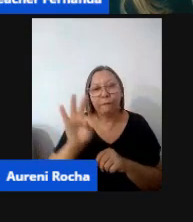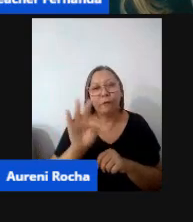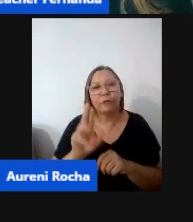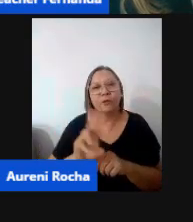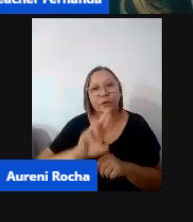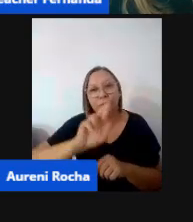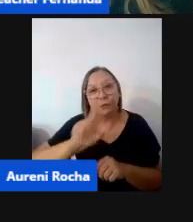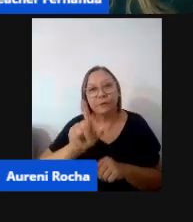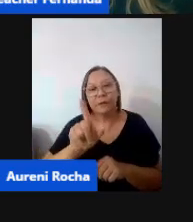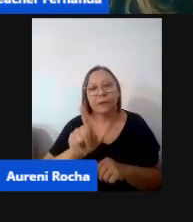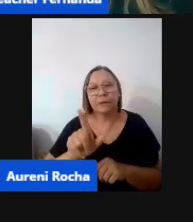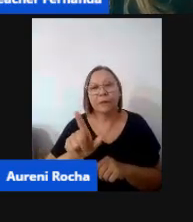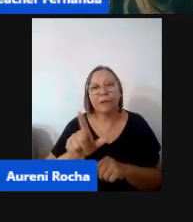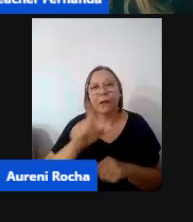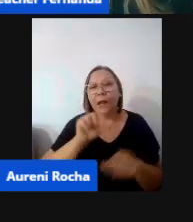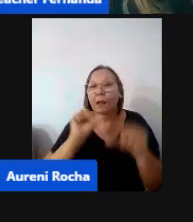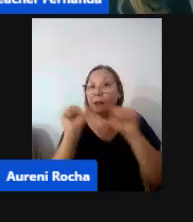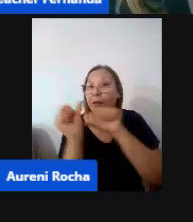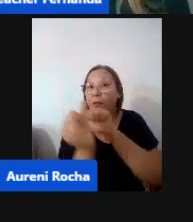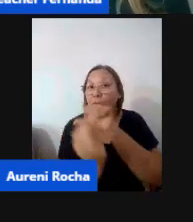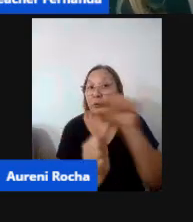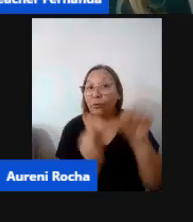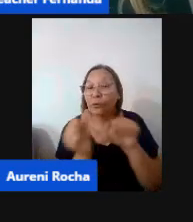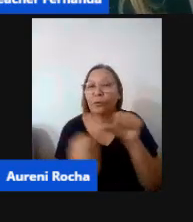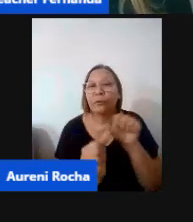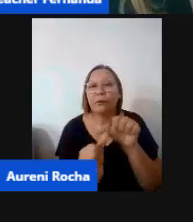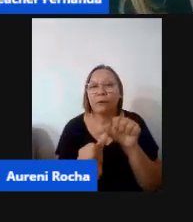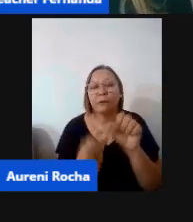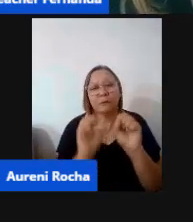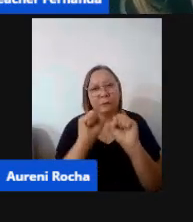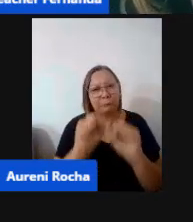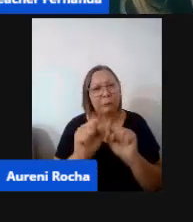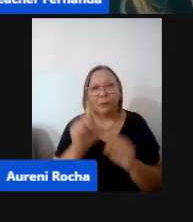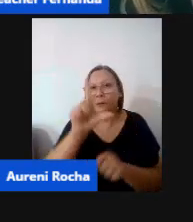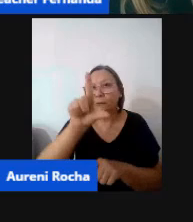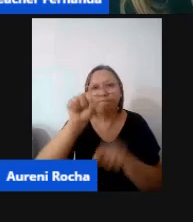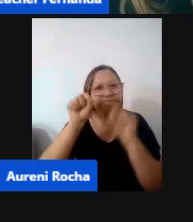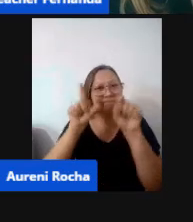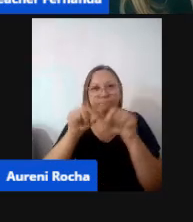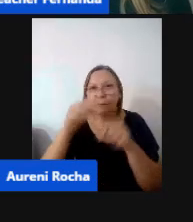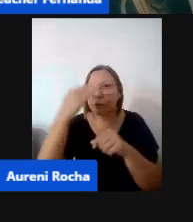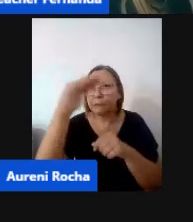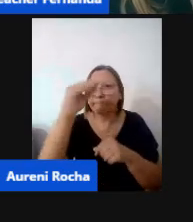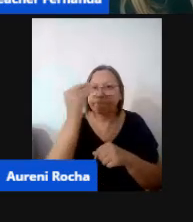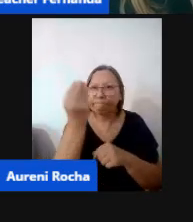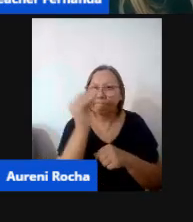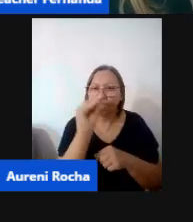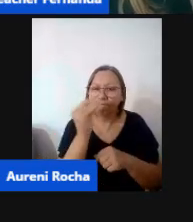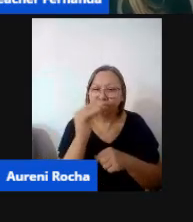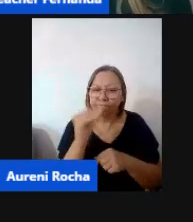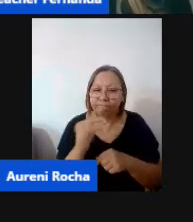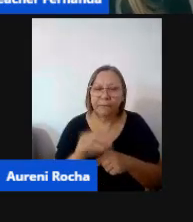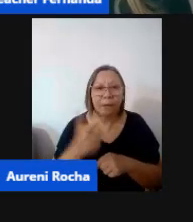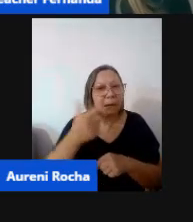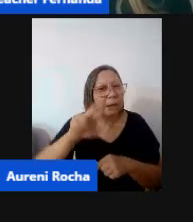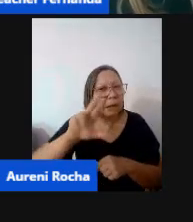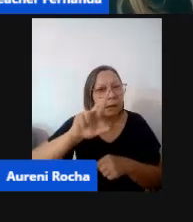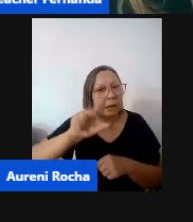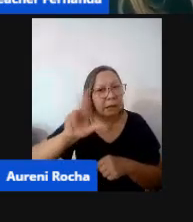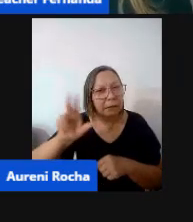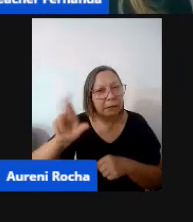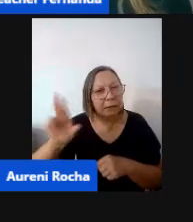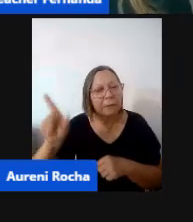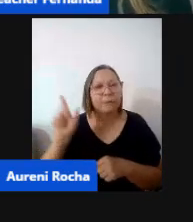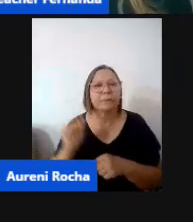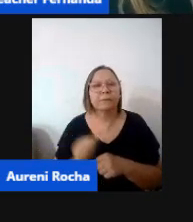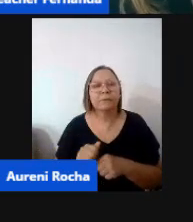modelo de fonte. Então, você vai escolher a fonte que você quer utilizar. Vamos voltar na Brixton Sans, na fonte anterior, que é a que estava